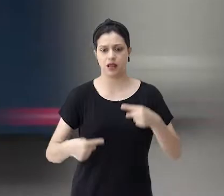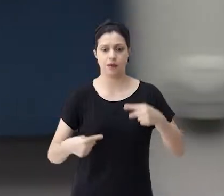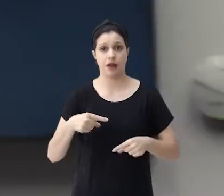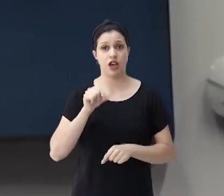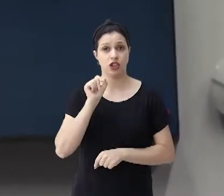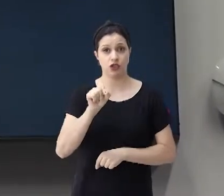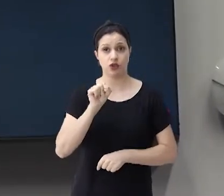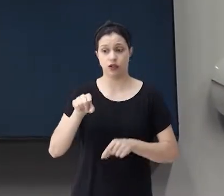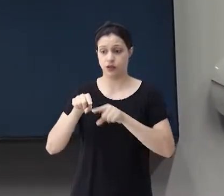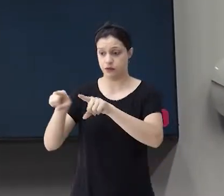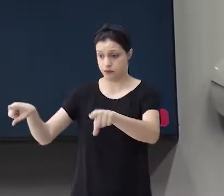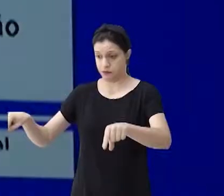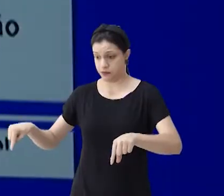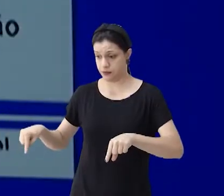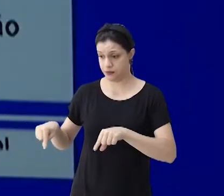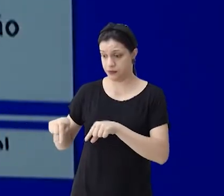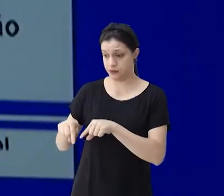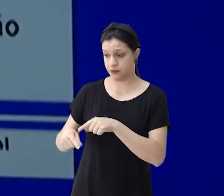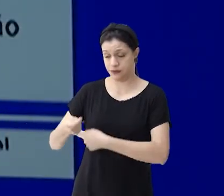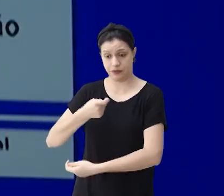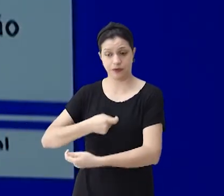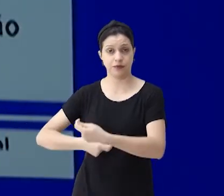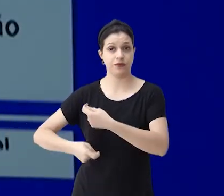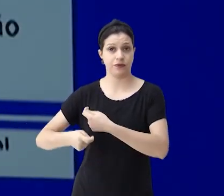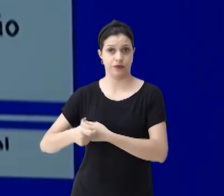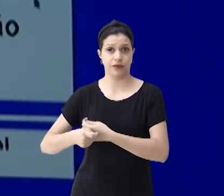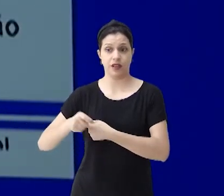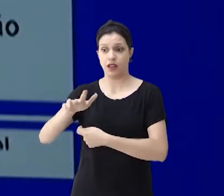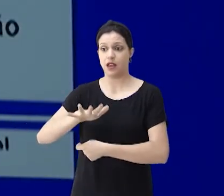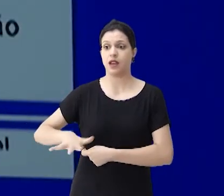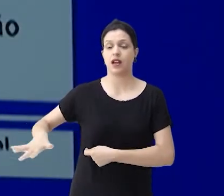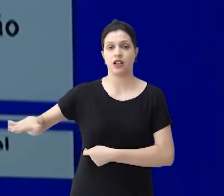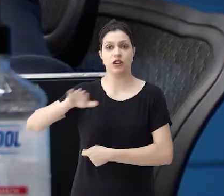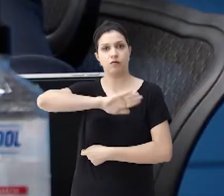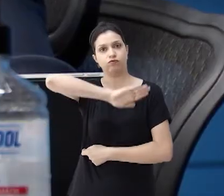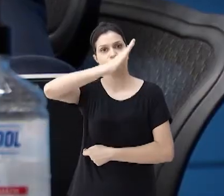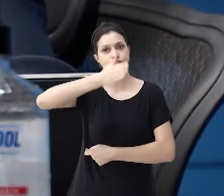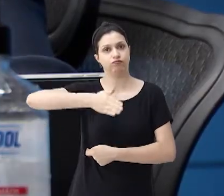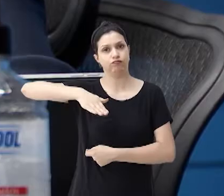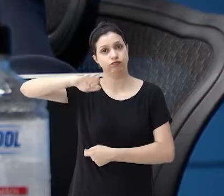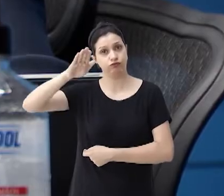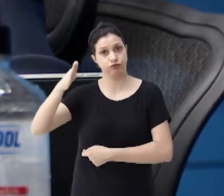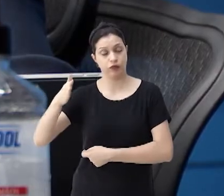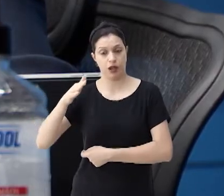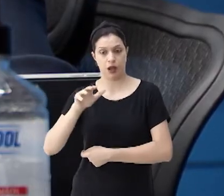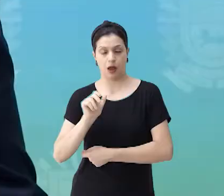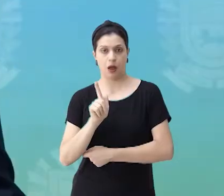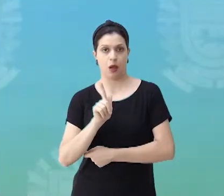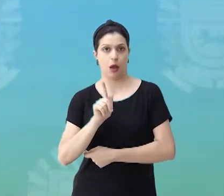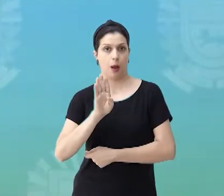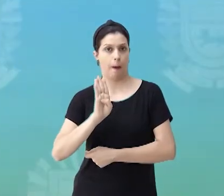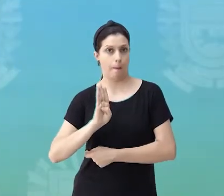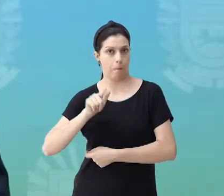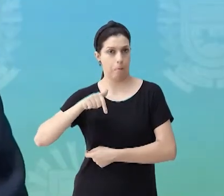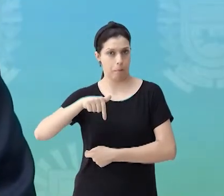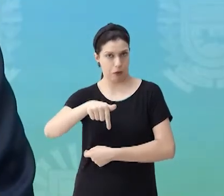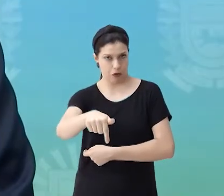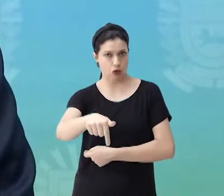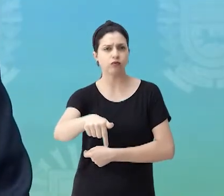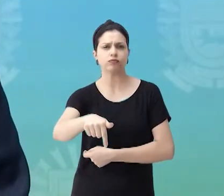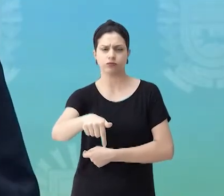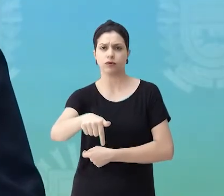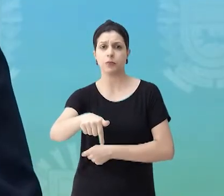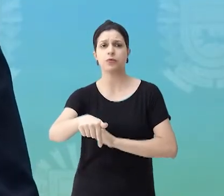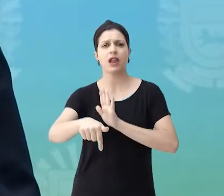A Casa debateu ainda o zoneamento ecológico econômico da região Serra da Bodoquena. Essa audiência pública,